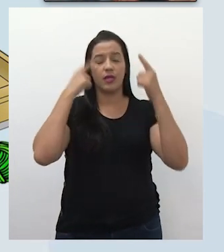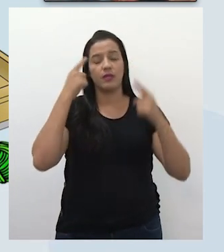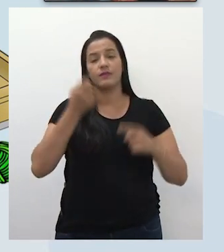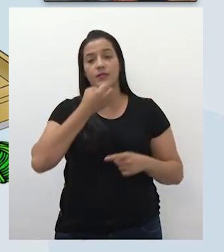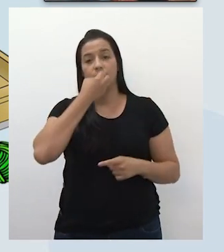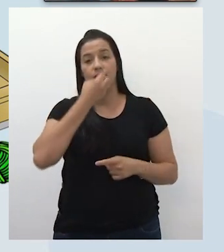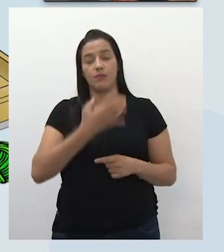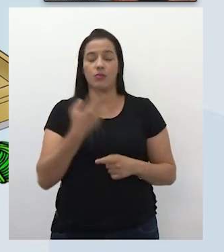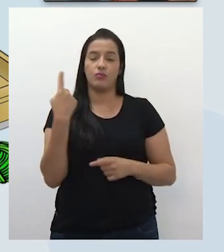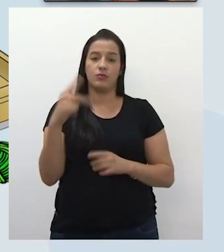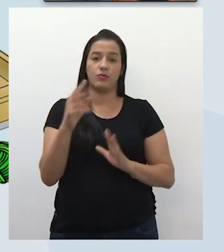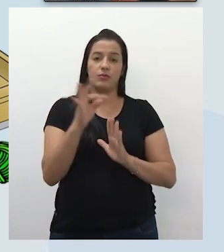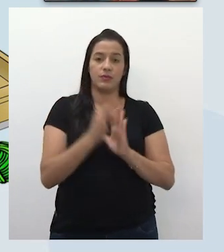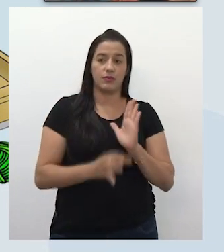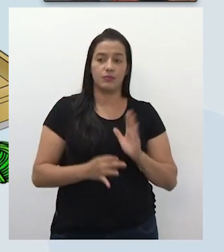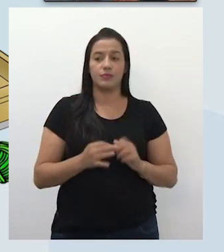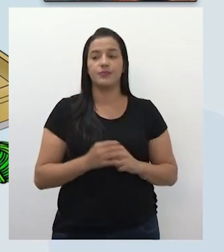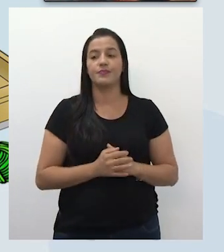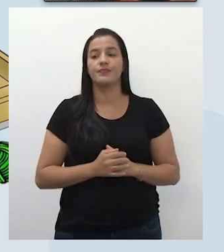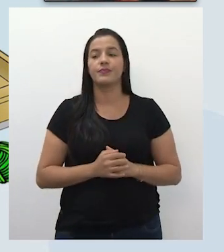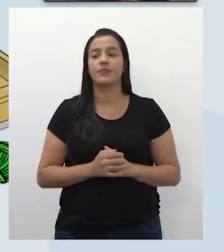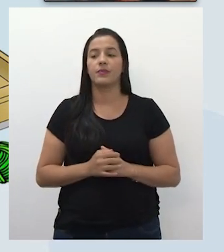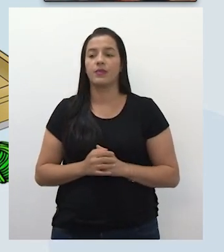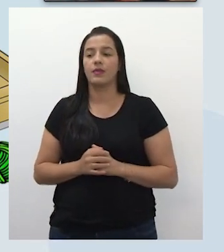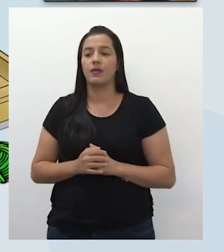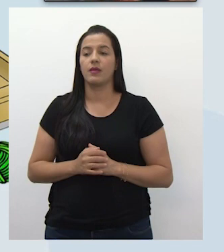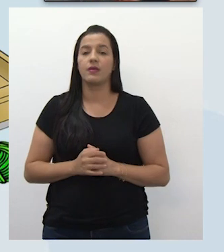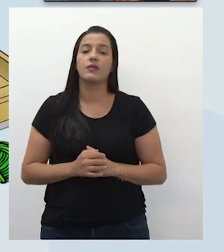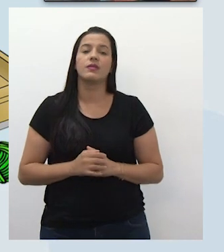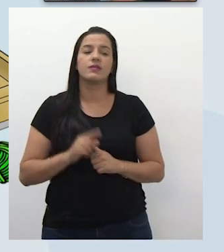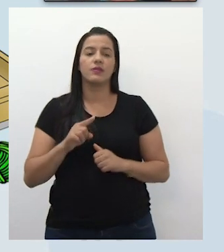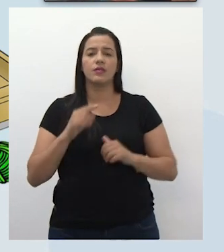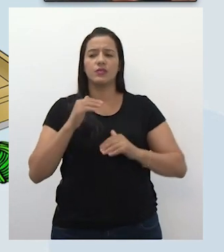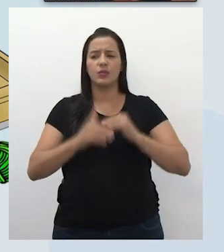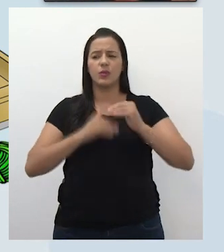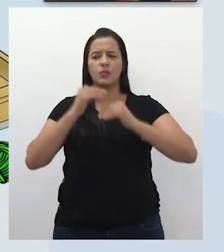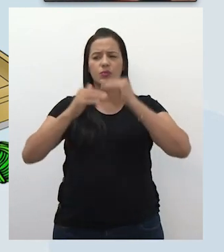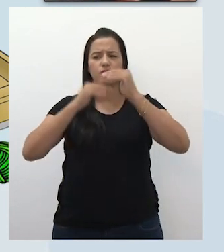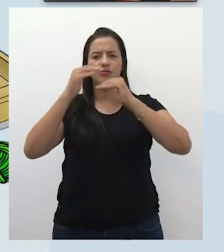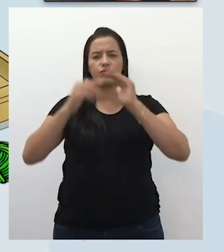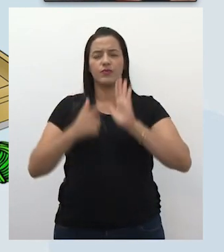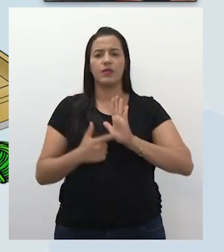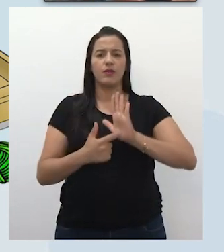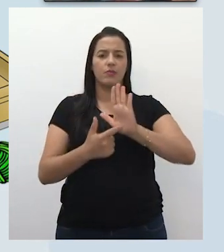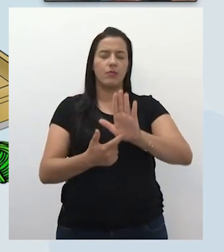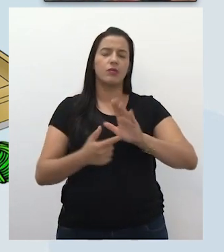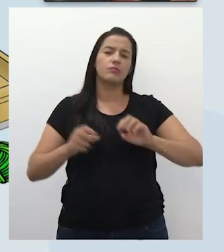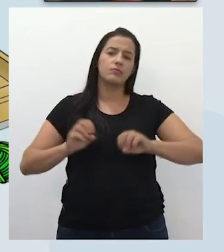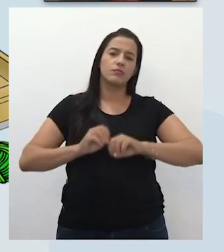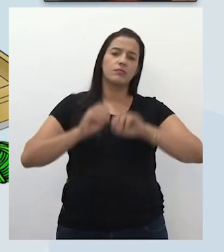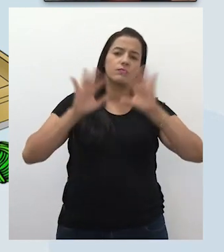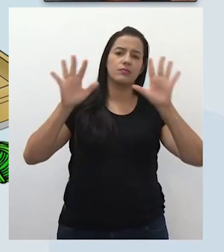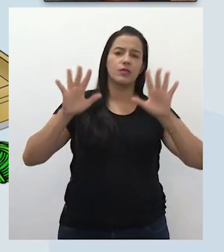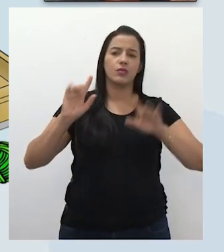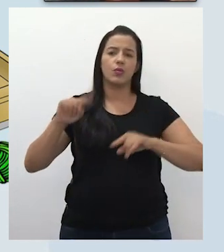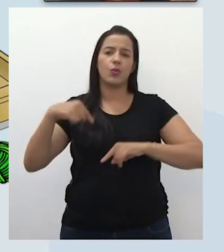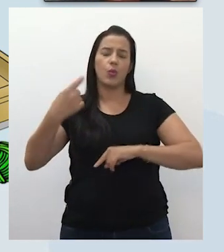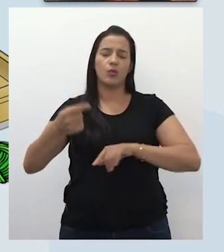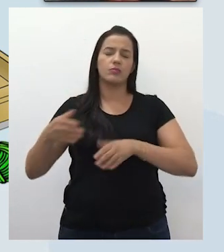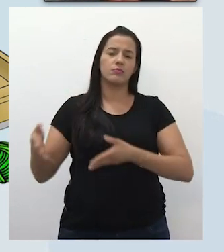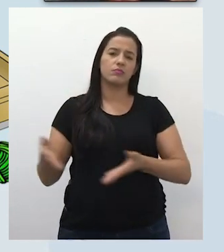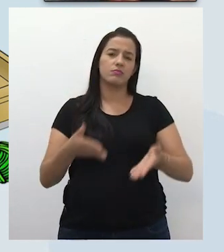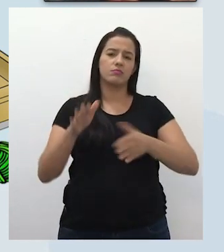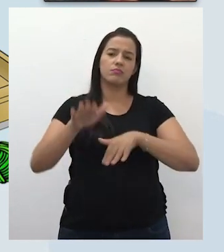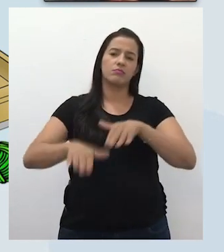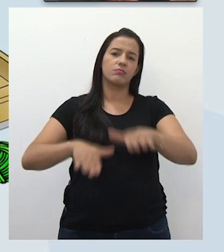bem-vindo no seu texto, tá? Então, assim, esse construtivo, ele projeta a luz nos próximos passos,